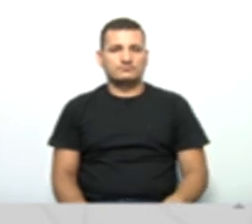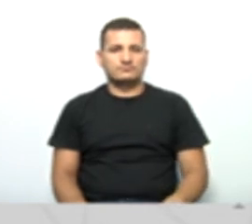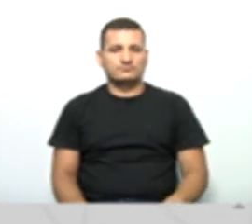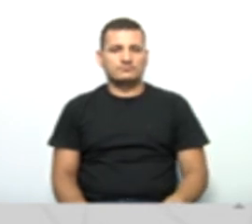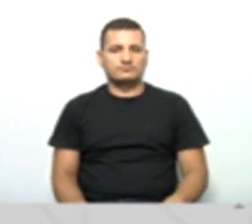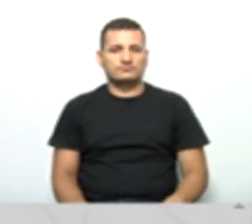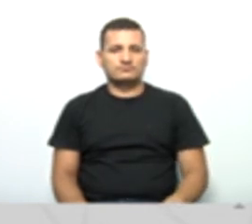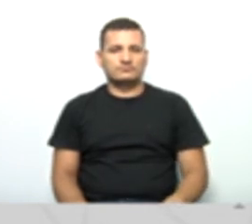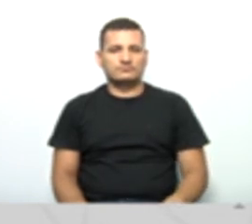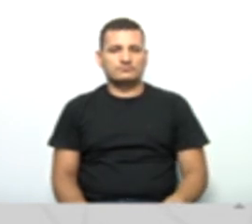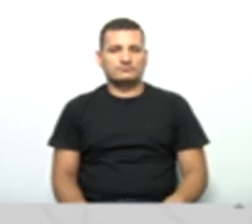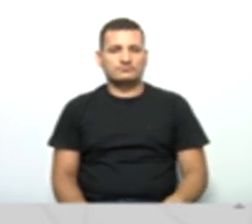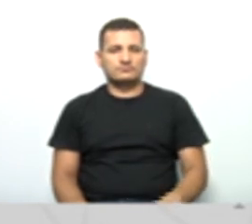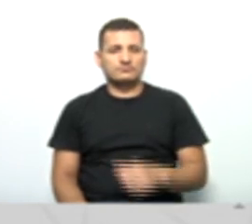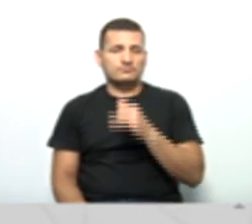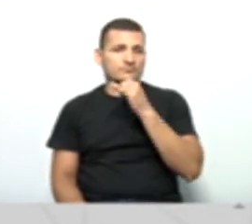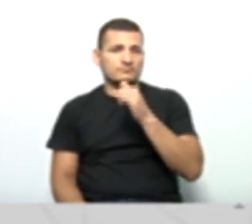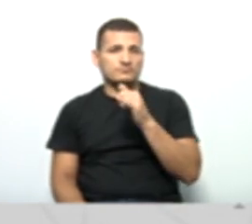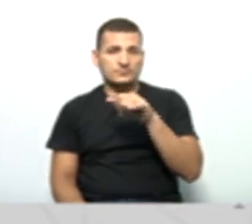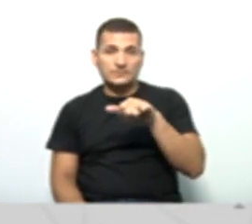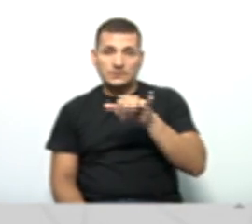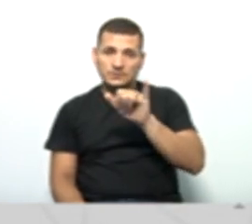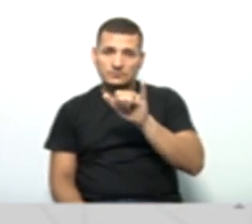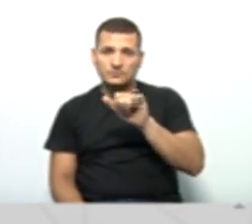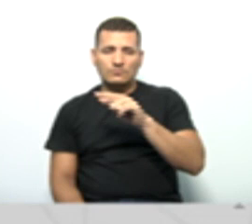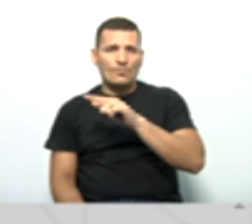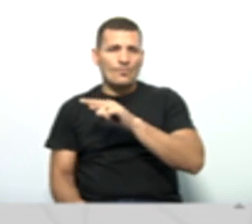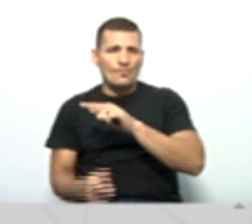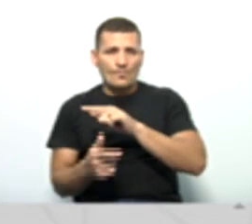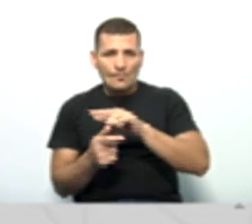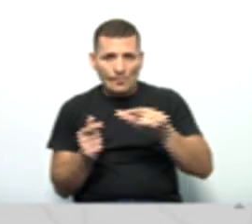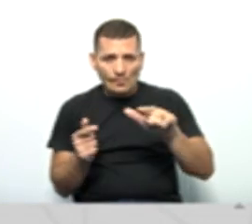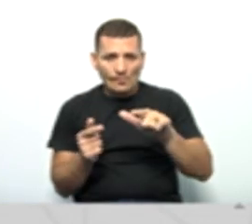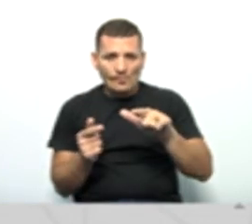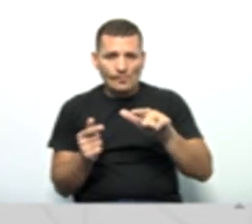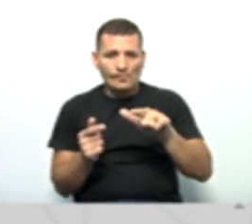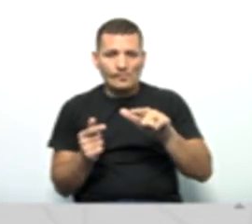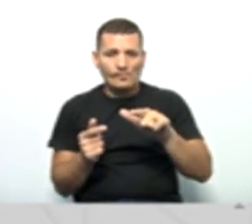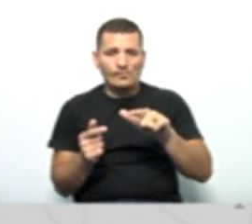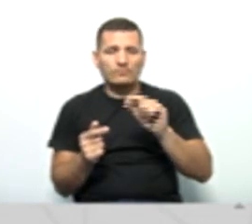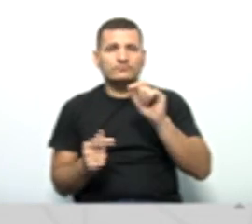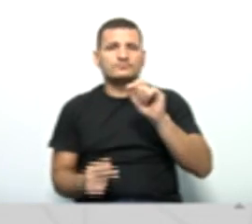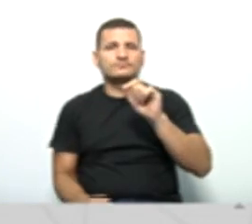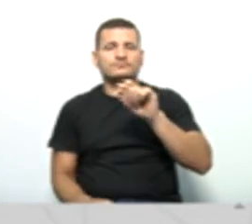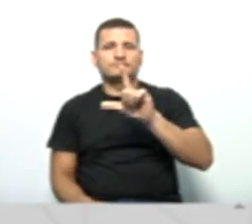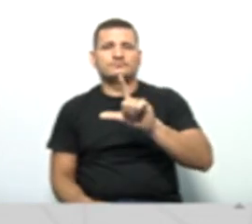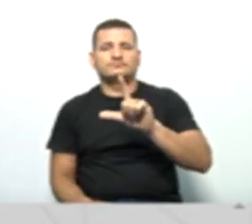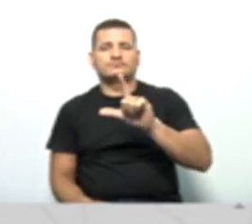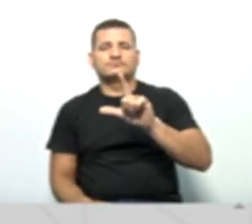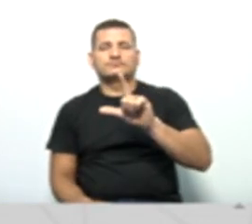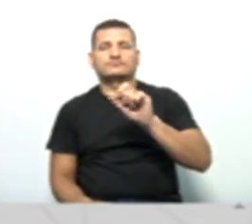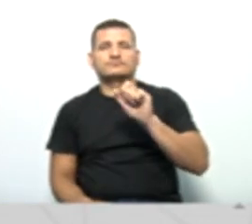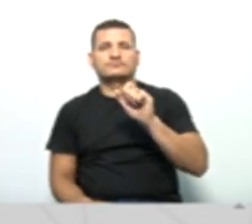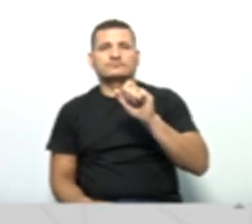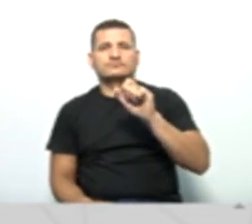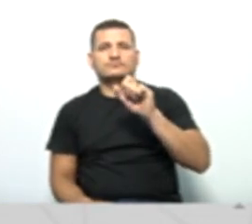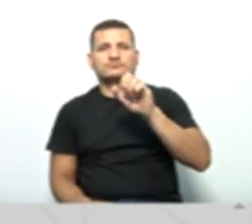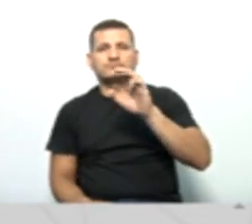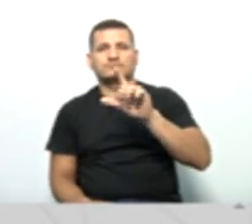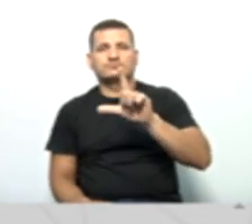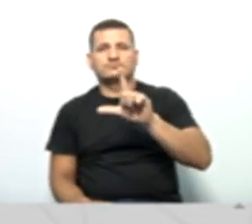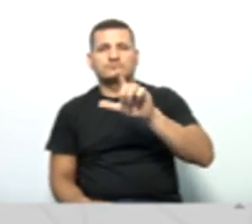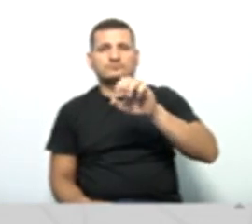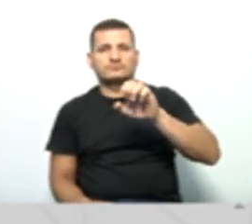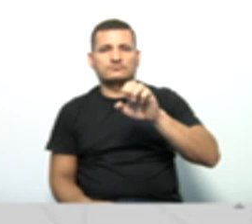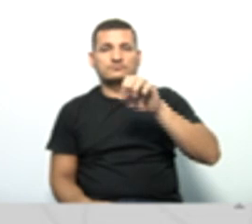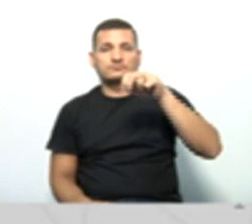Se não houver valor no Y, o padrão será len. Tá vendo aqui, ó? O padrão será len. Se você não colocar nada aqui, ele